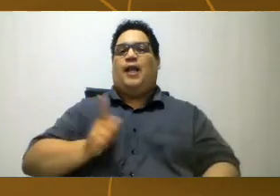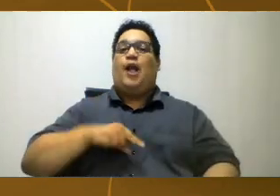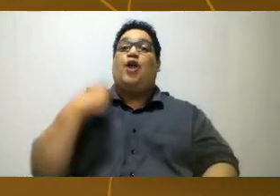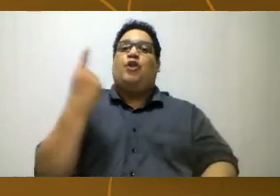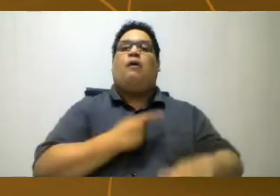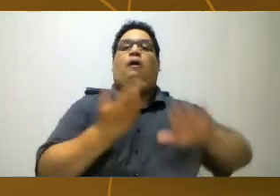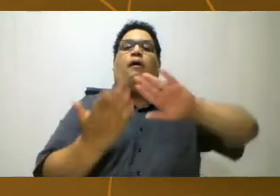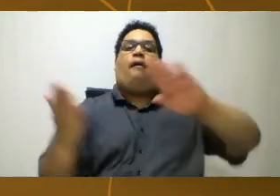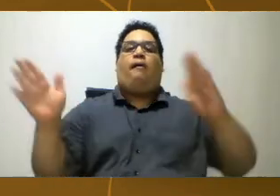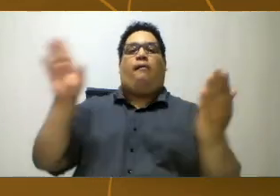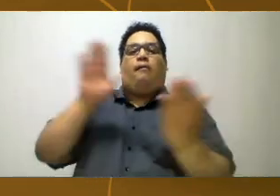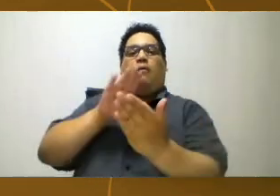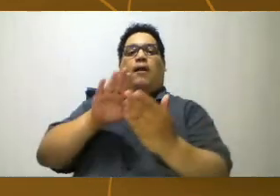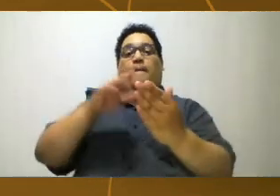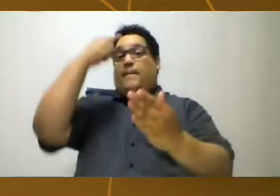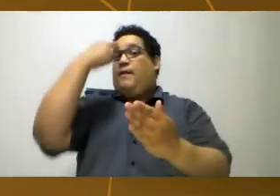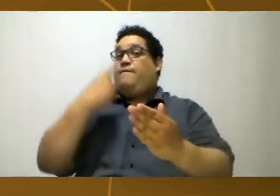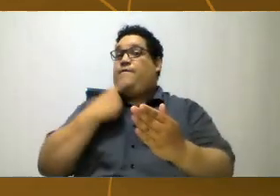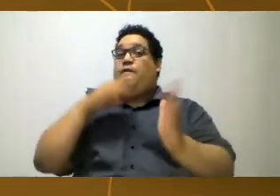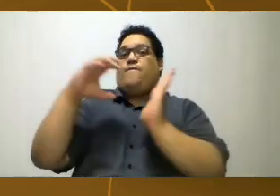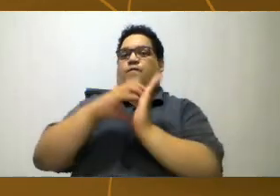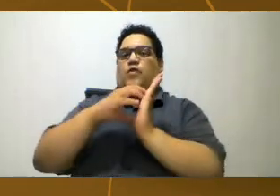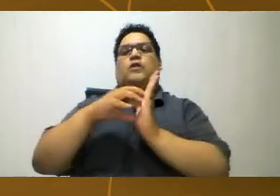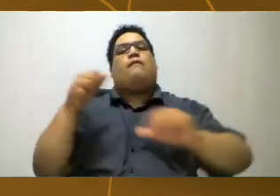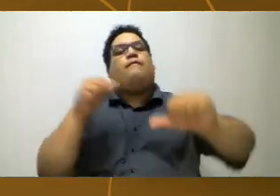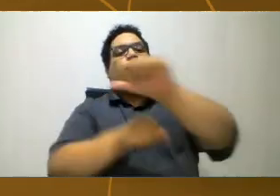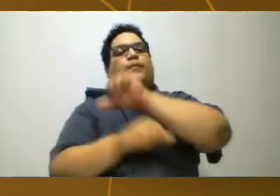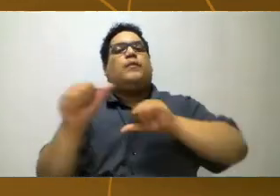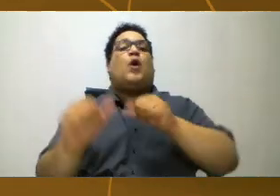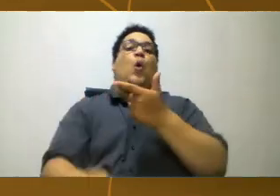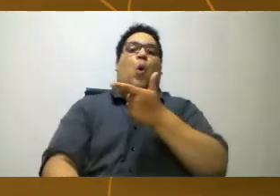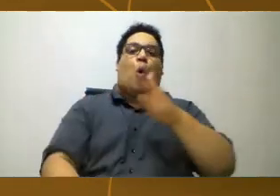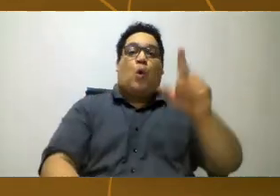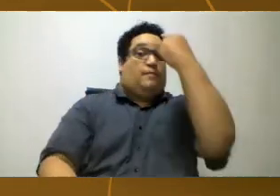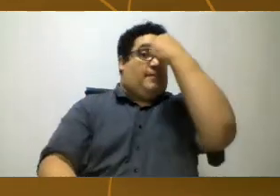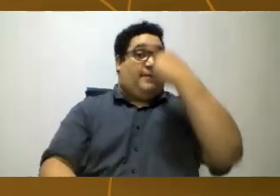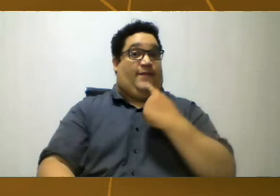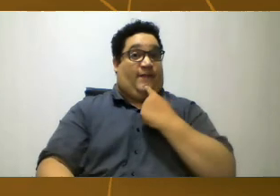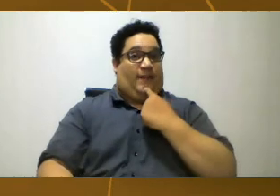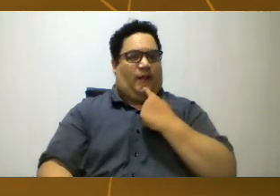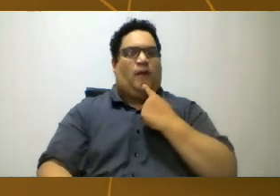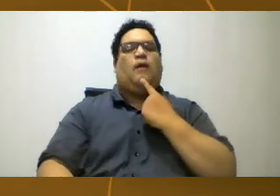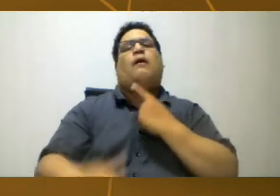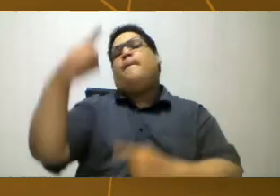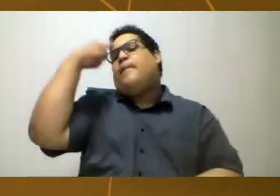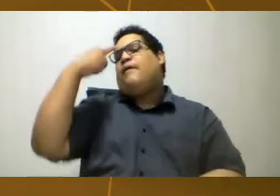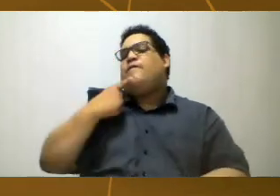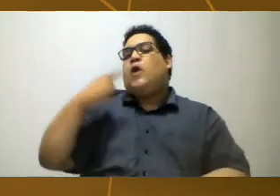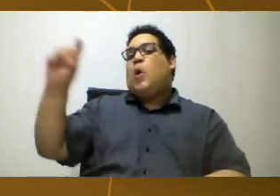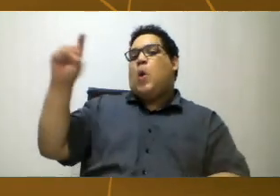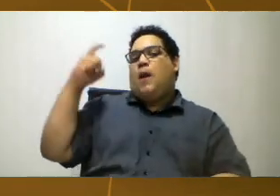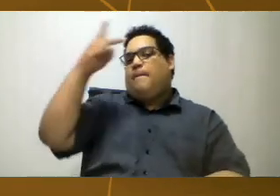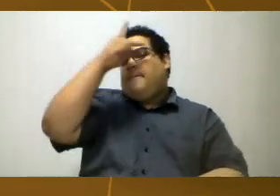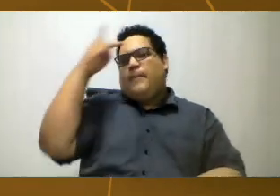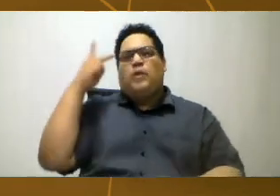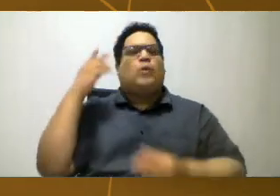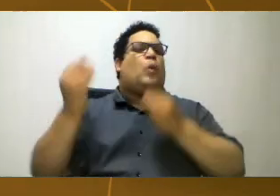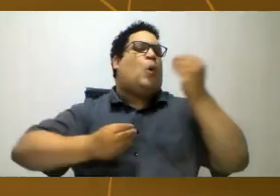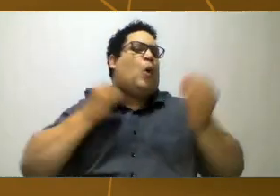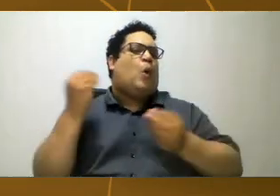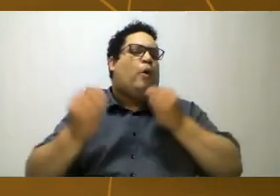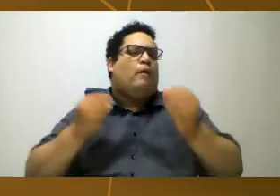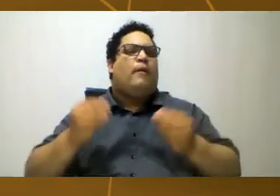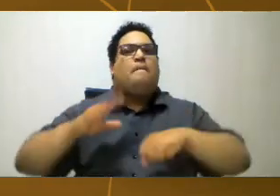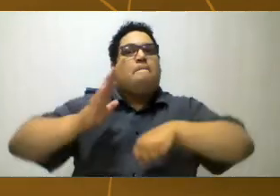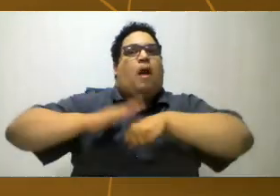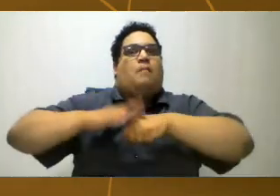um perfil de funcionário para um outro perfil, né, onde o perfil anterior era gente muito mais, vamos dizer, mais mão na